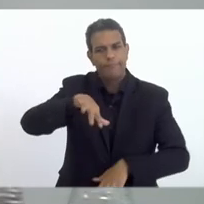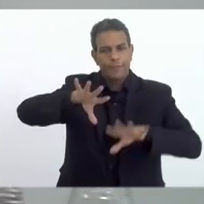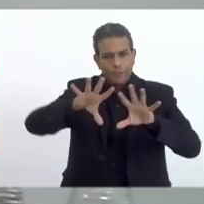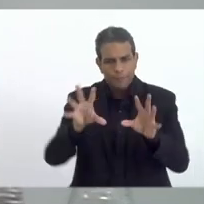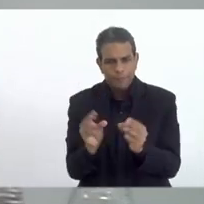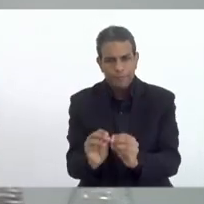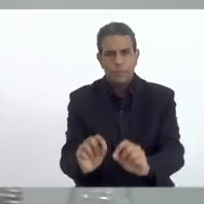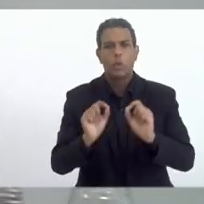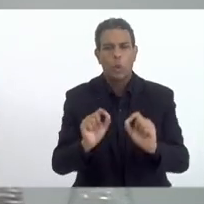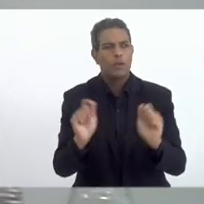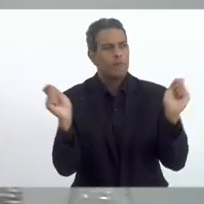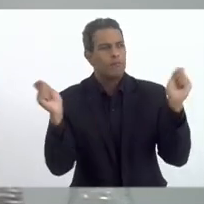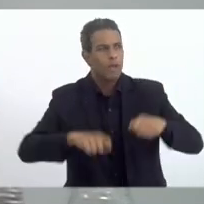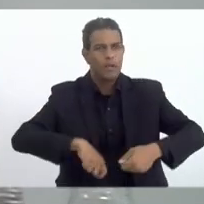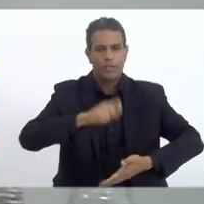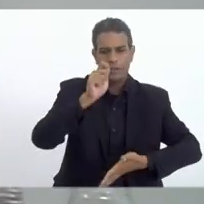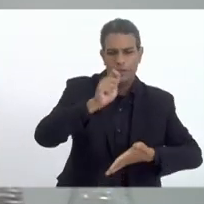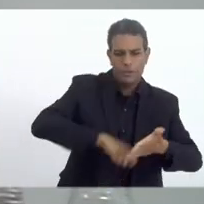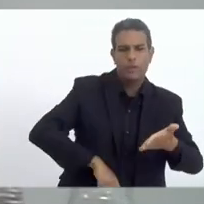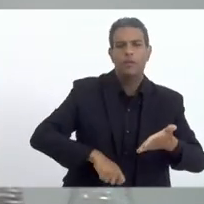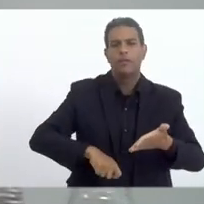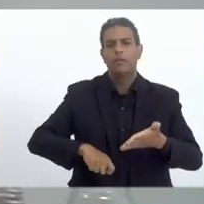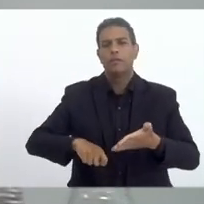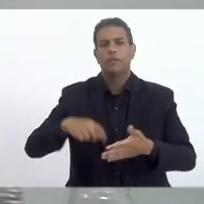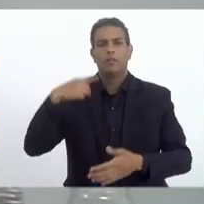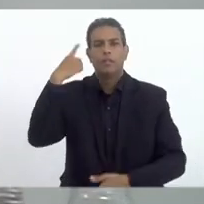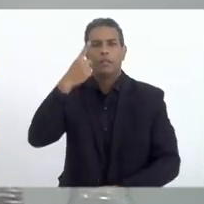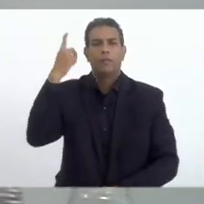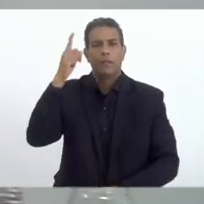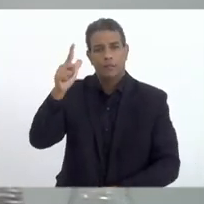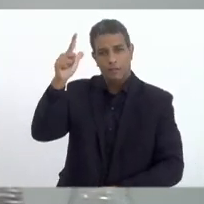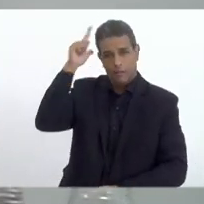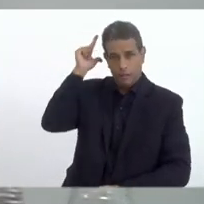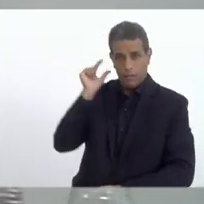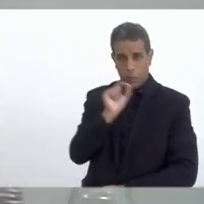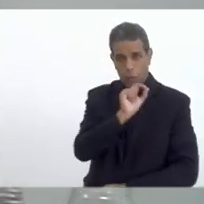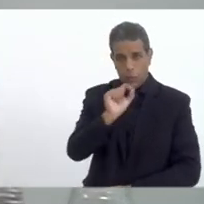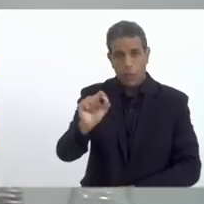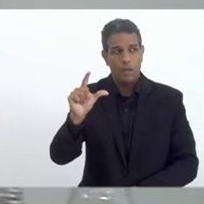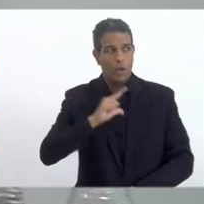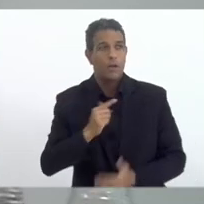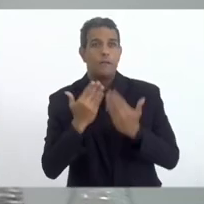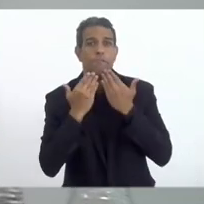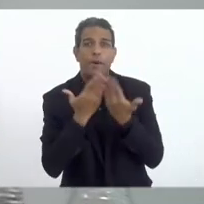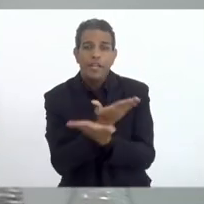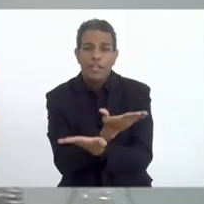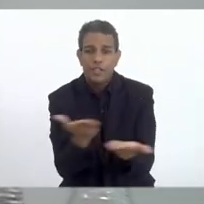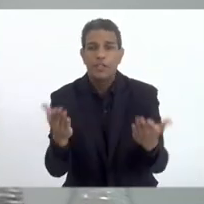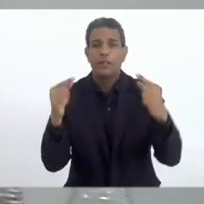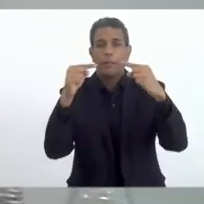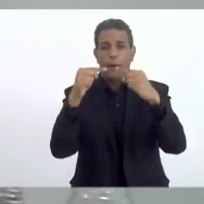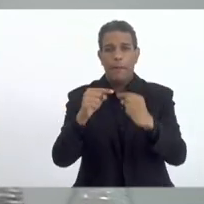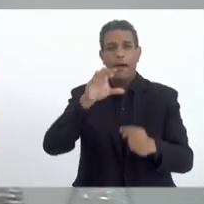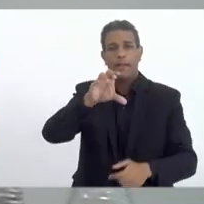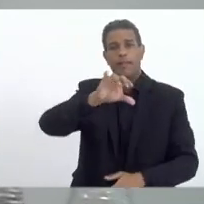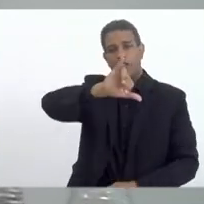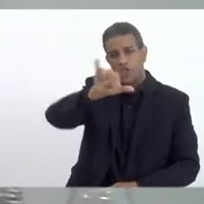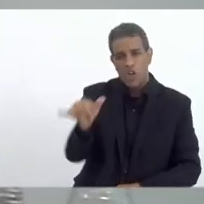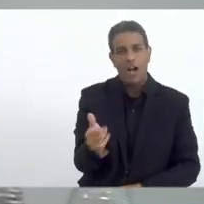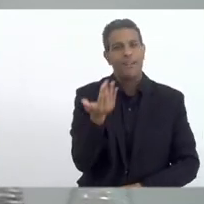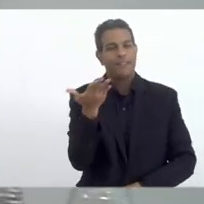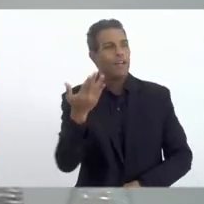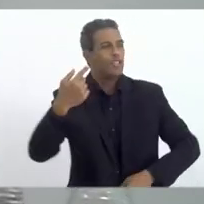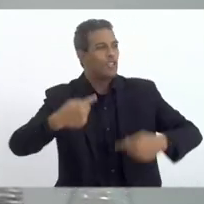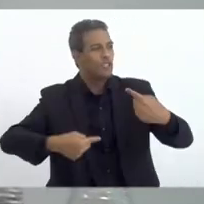comissão, assinada pelo deputado Luiz Paulo também, no sentido de relatar ao presidente, à CCJ, que a gente teve